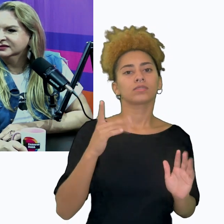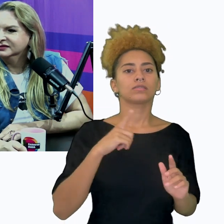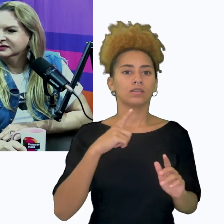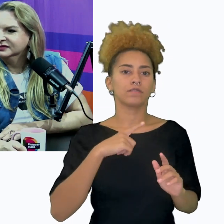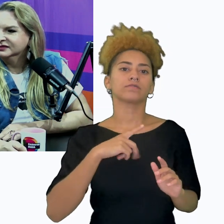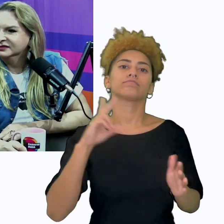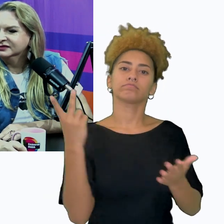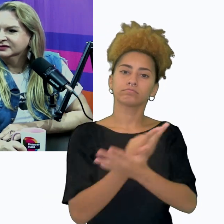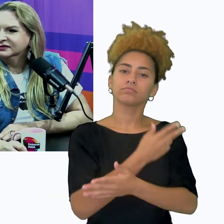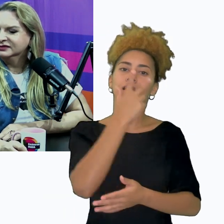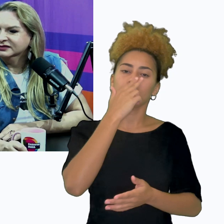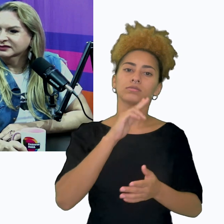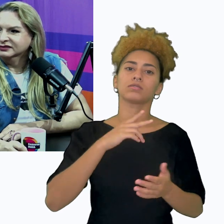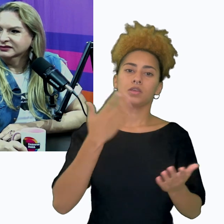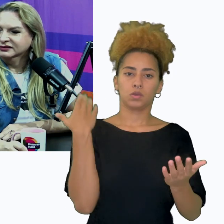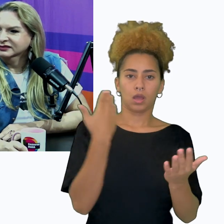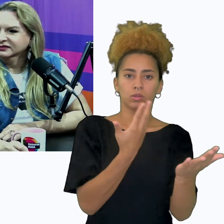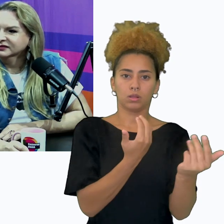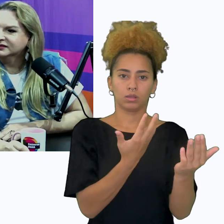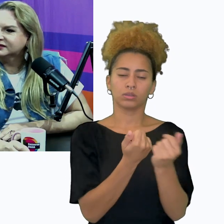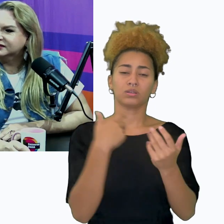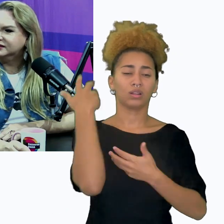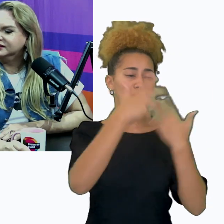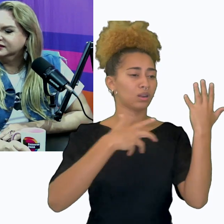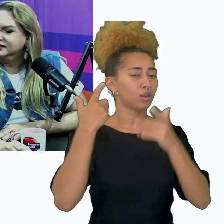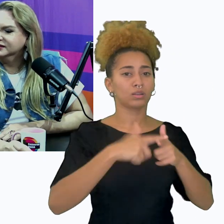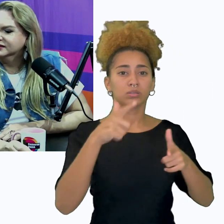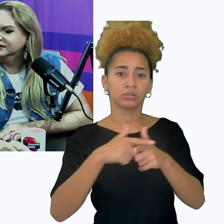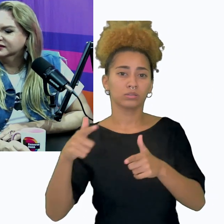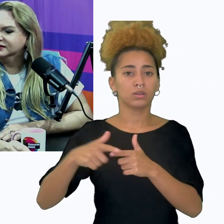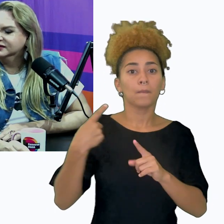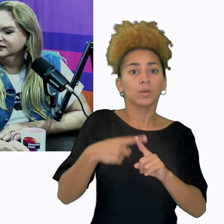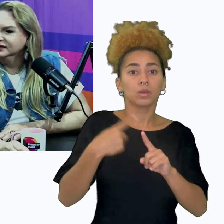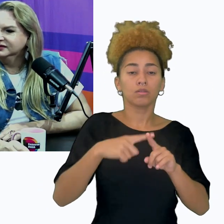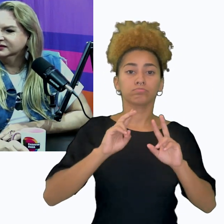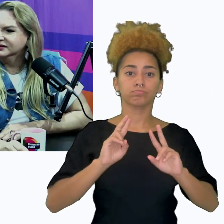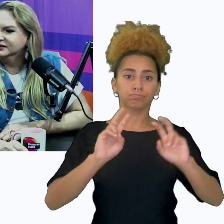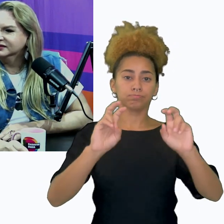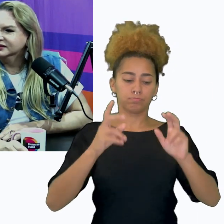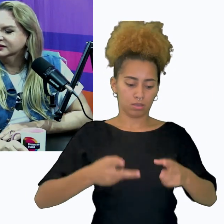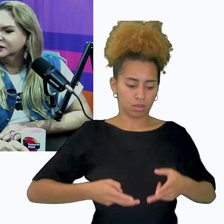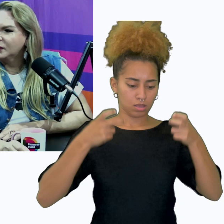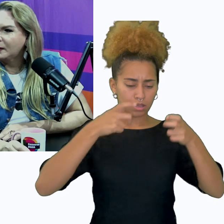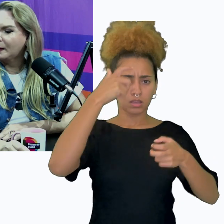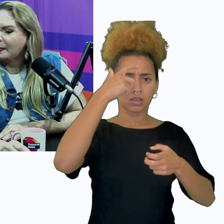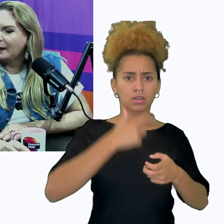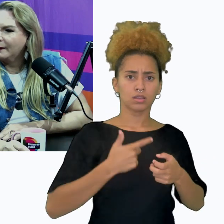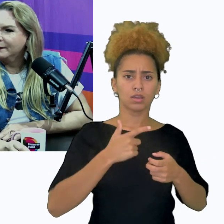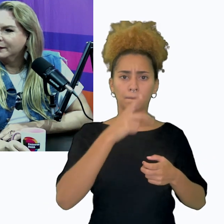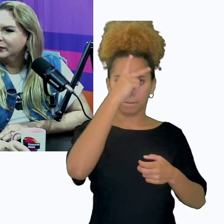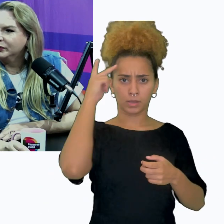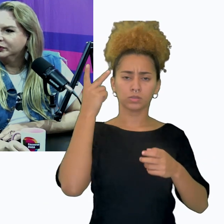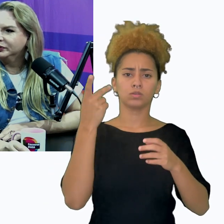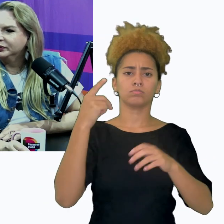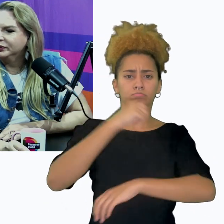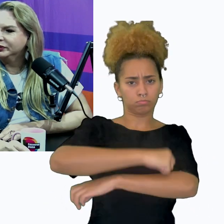a minha adolescência ela foi estuprada, minha adolescência foi conturbada, porque eu queria ser, quando eu vi aquele monte